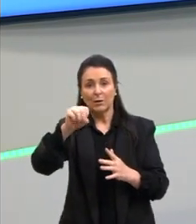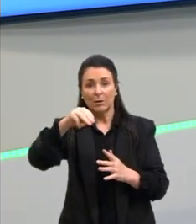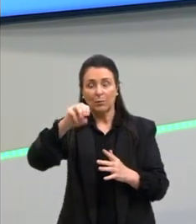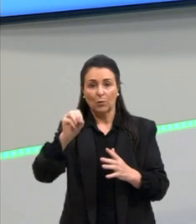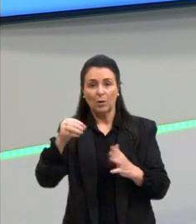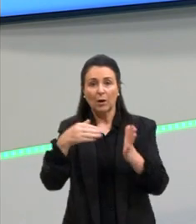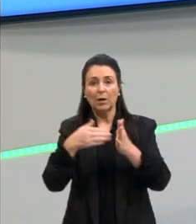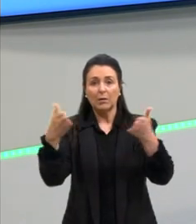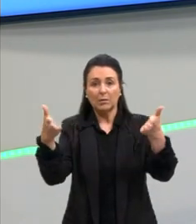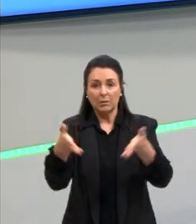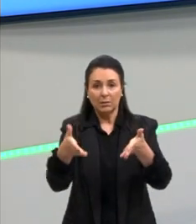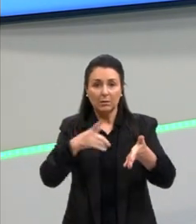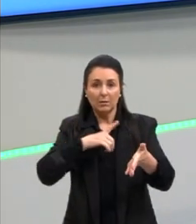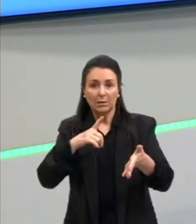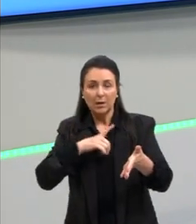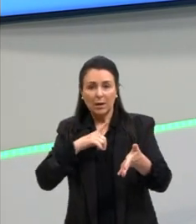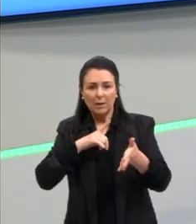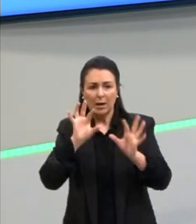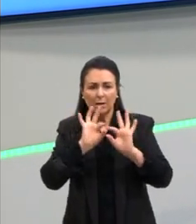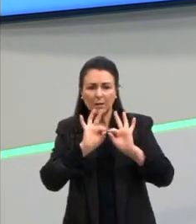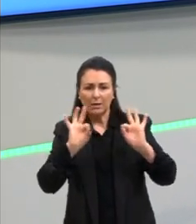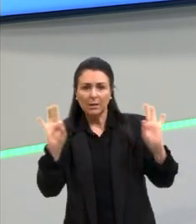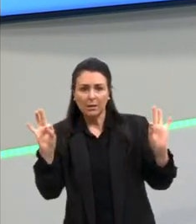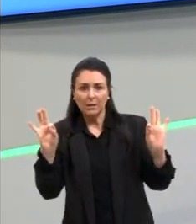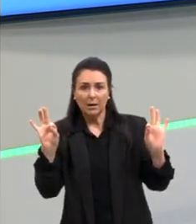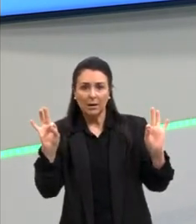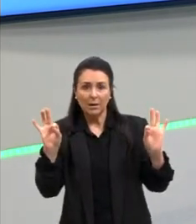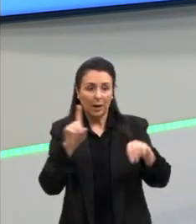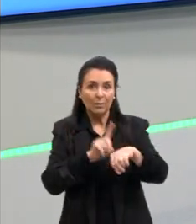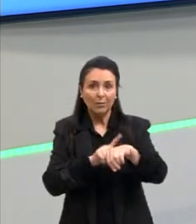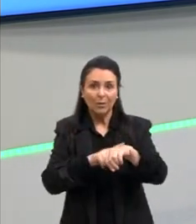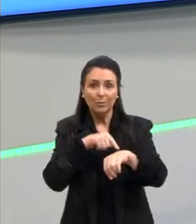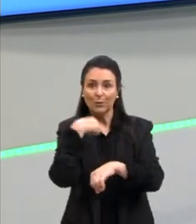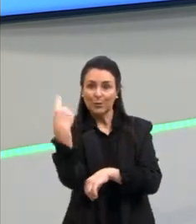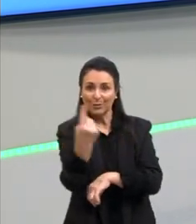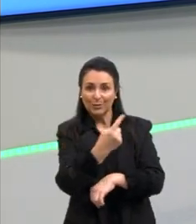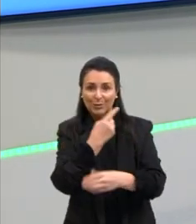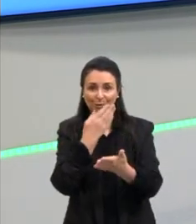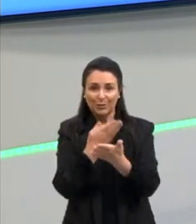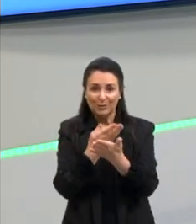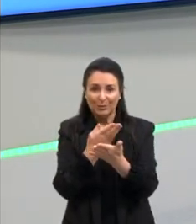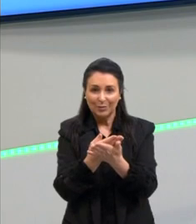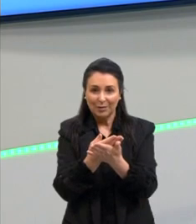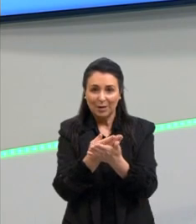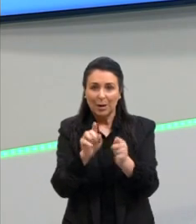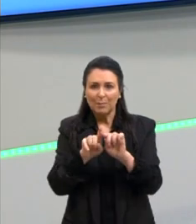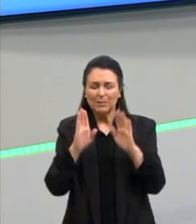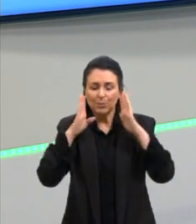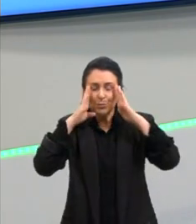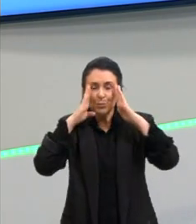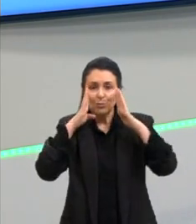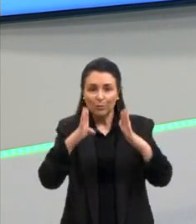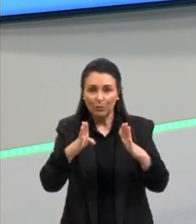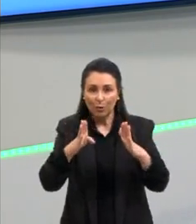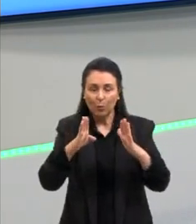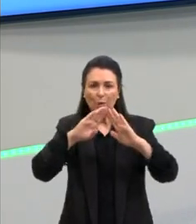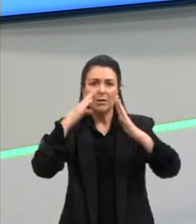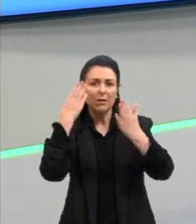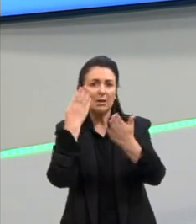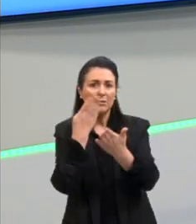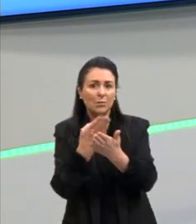né então nós temos essa linha hoje estudaremos a nós lá vamos estudar mas eu não vou focar em